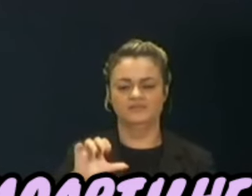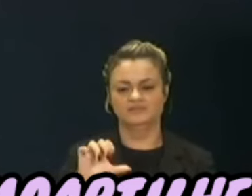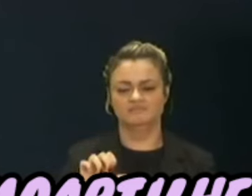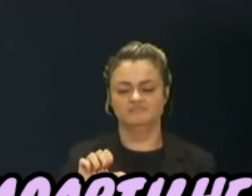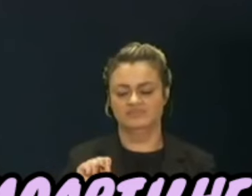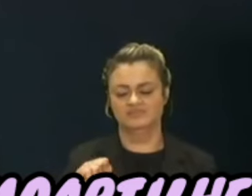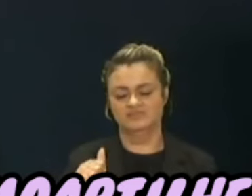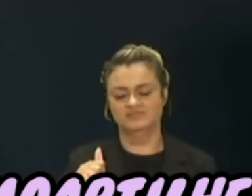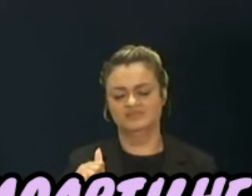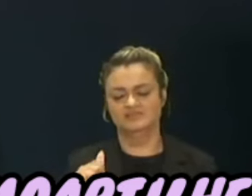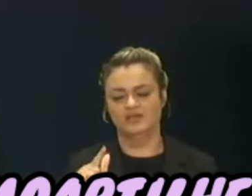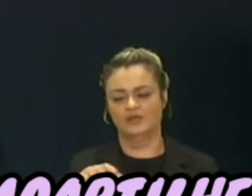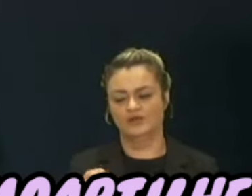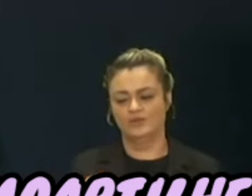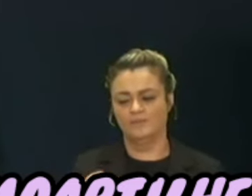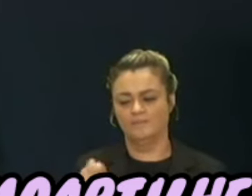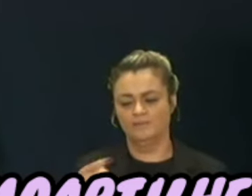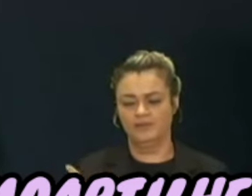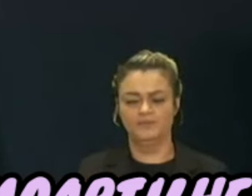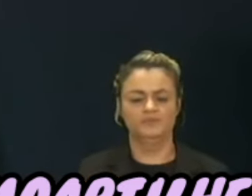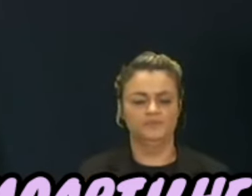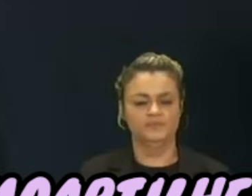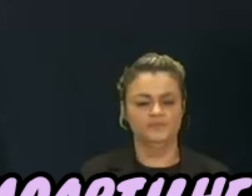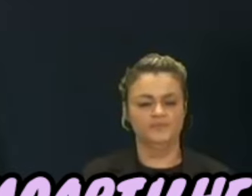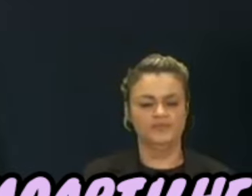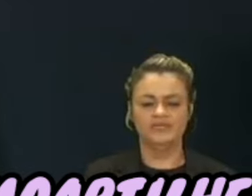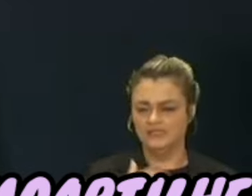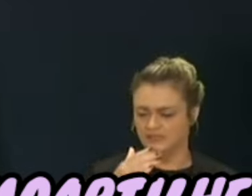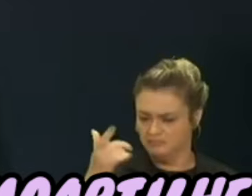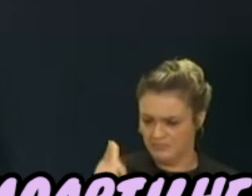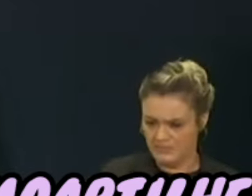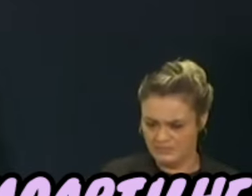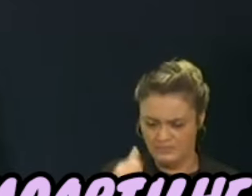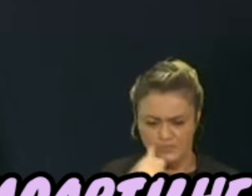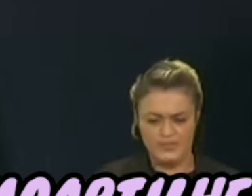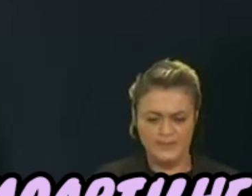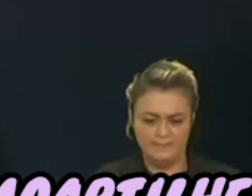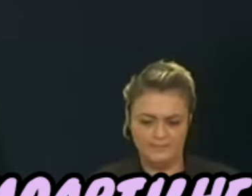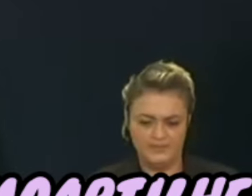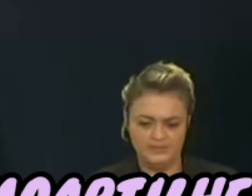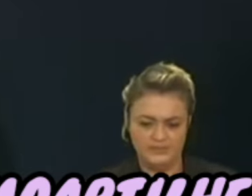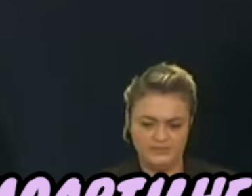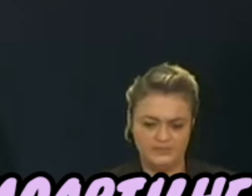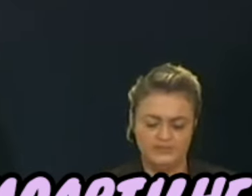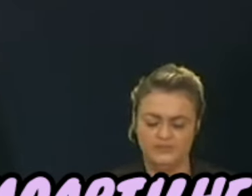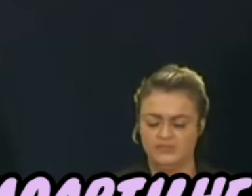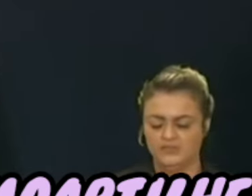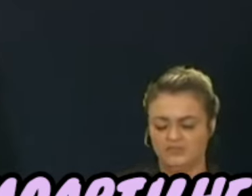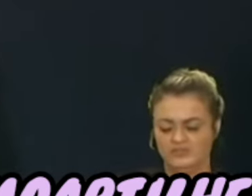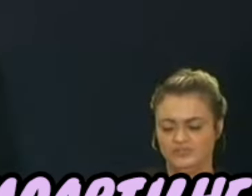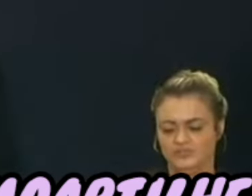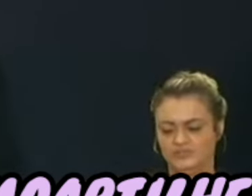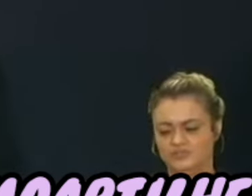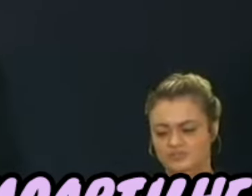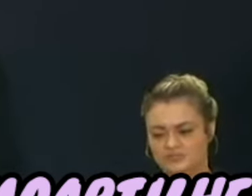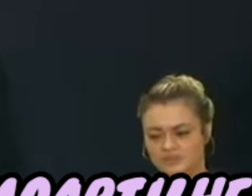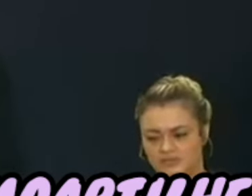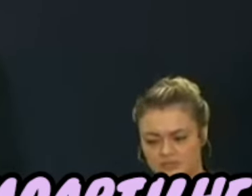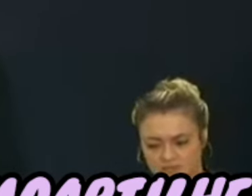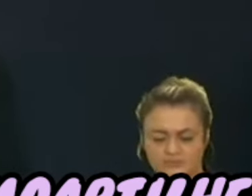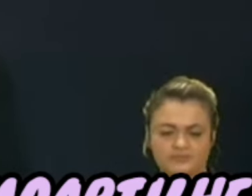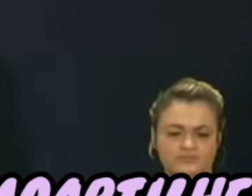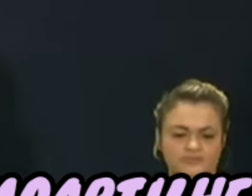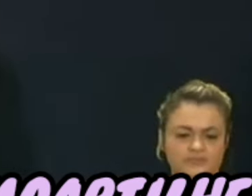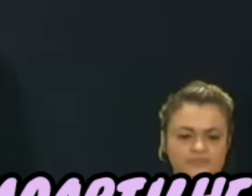Todo gaiato esse meu ministro. Tira a onda de mil graus, velho. Mas que foi só a reação mesmo, porque quando ele tava